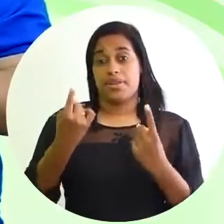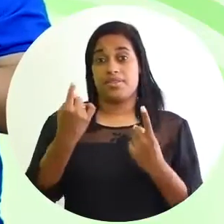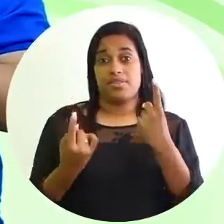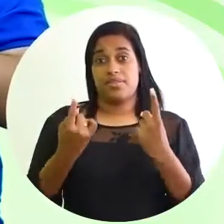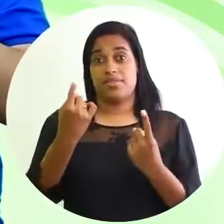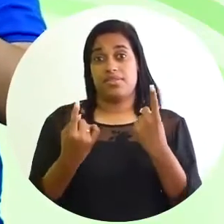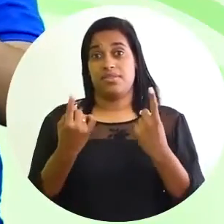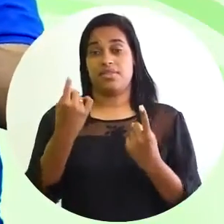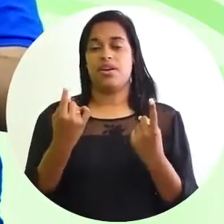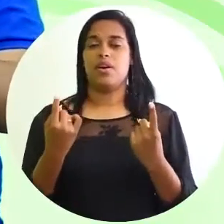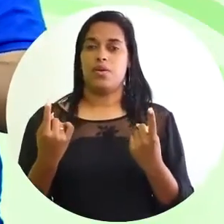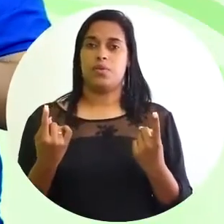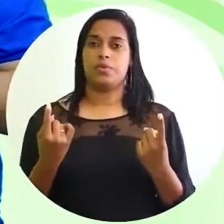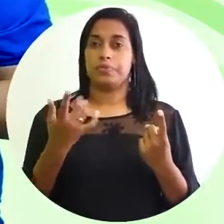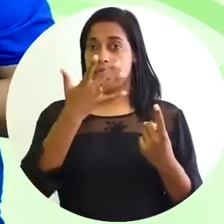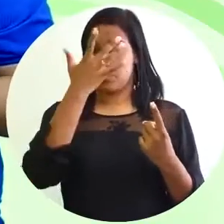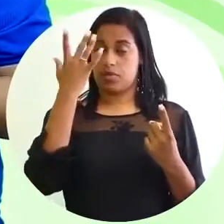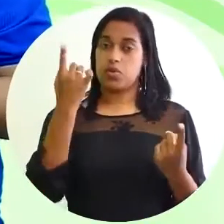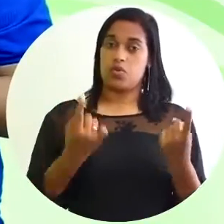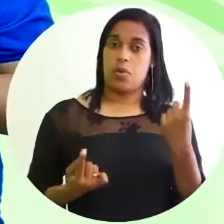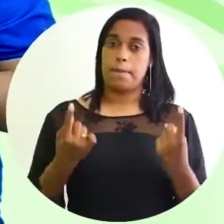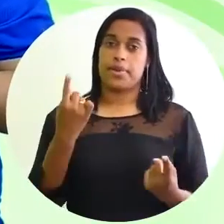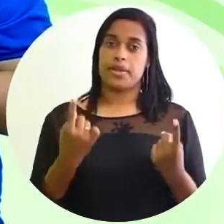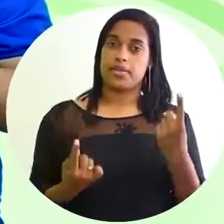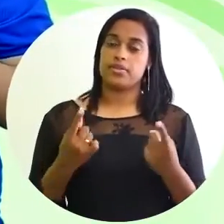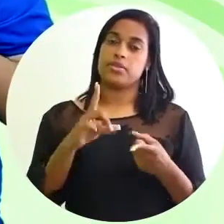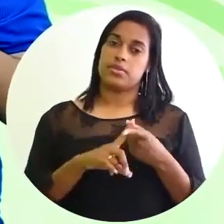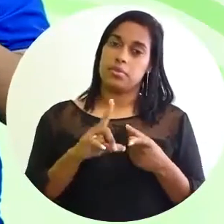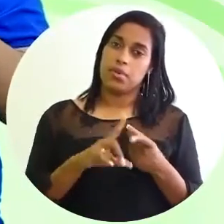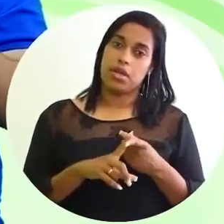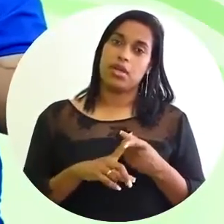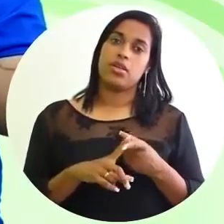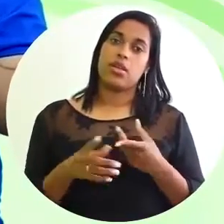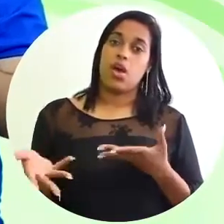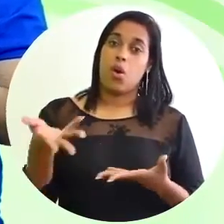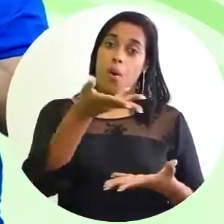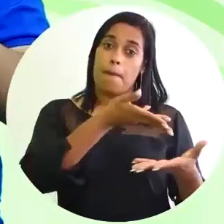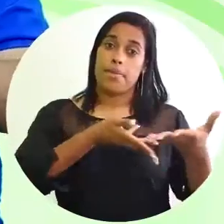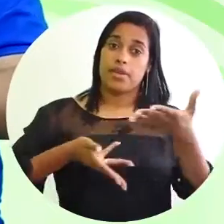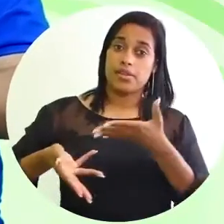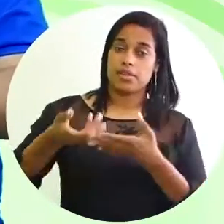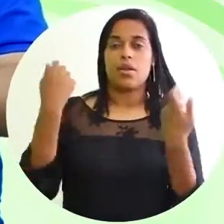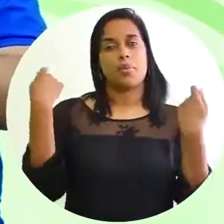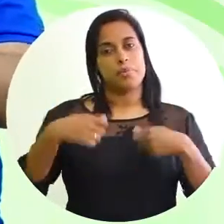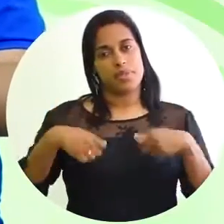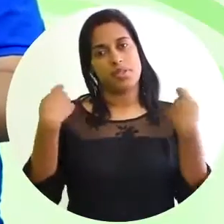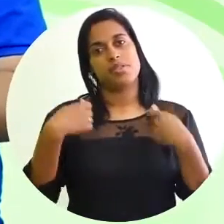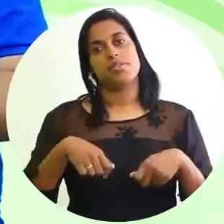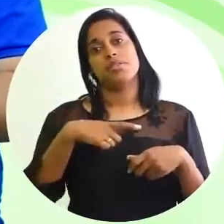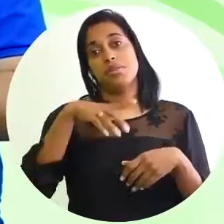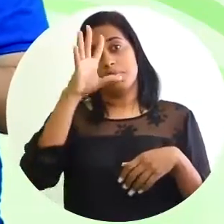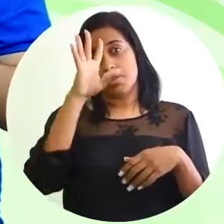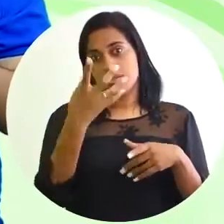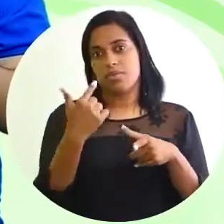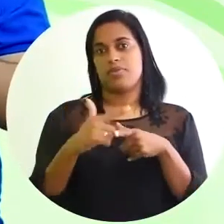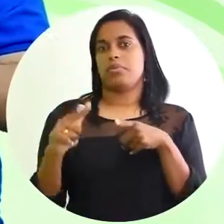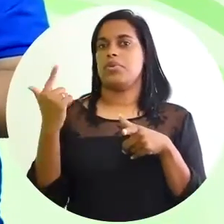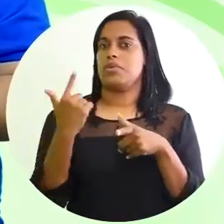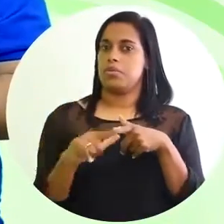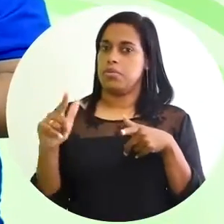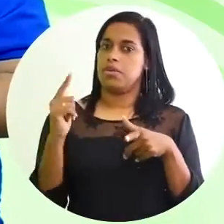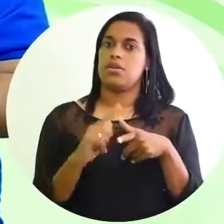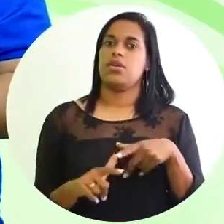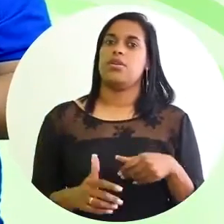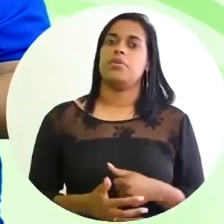alunos, as pessoas competem entre si. A gente tem da cooperação, eles precisam cooperar para resolver problemas. A